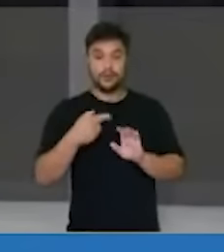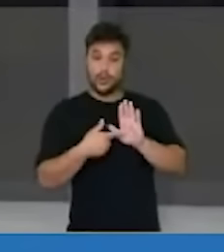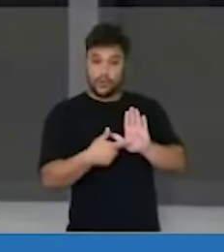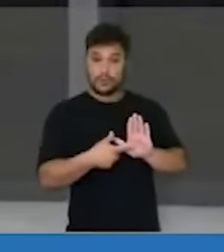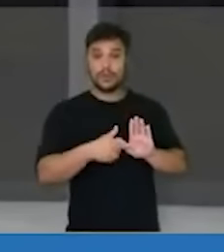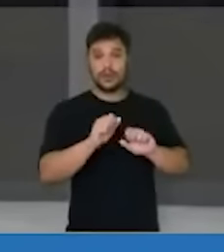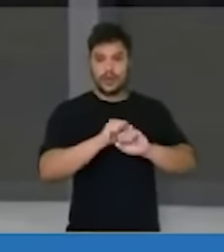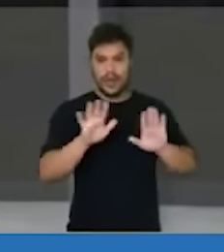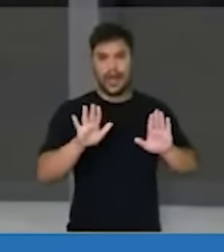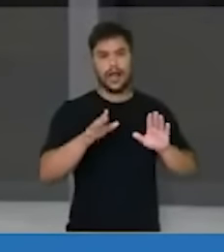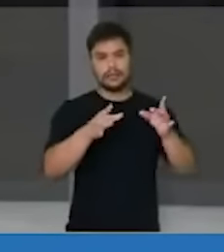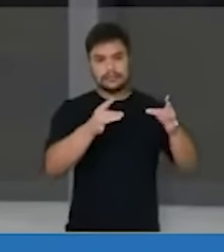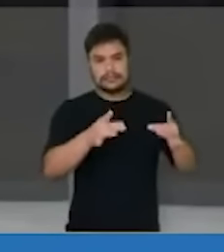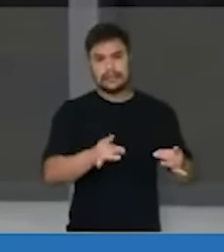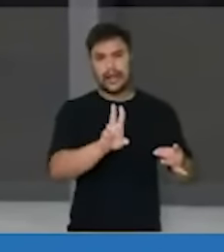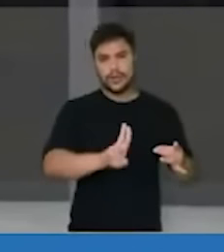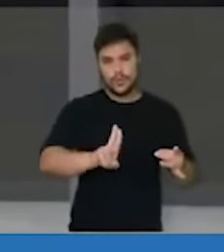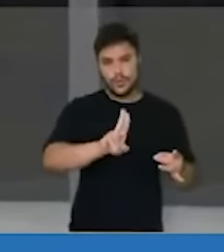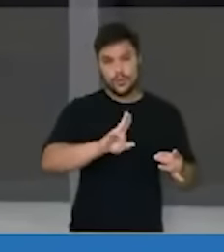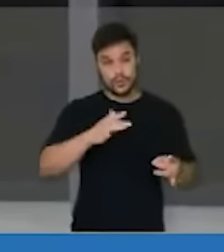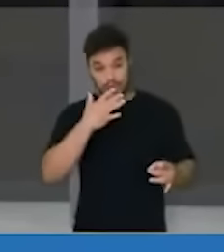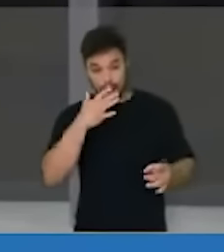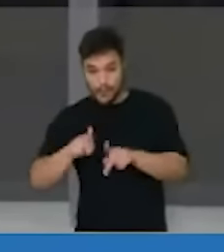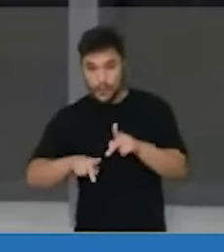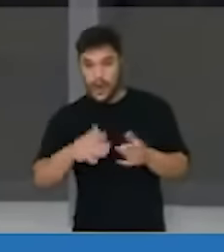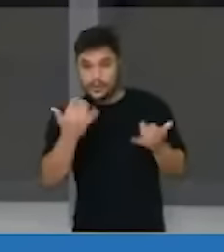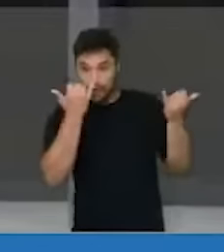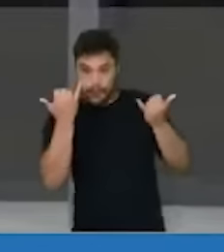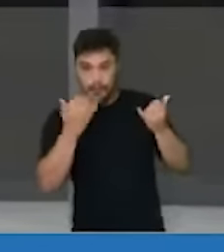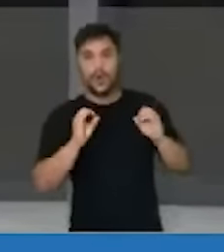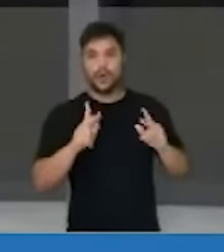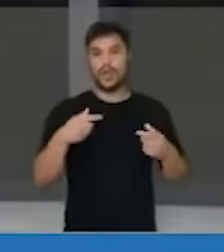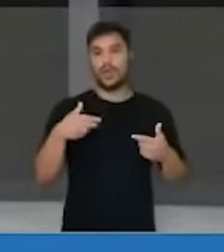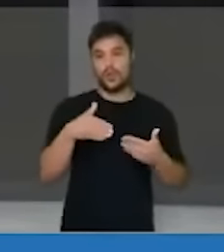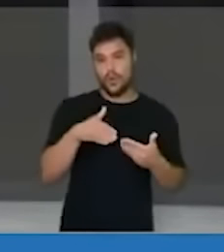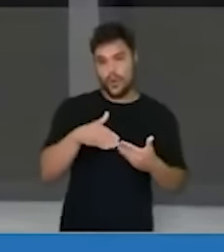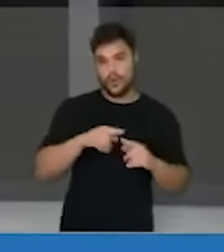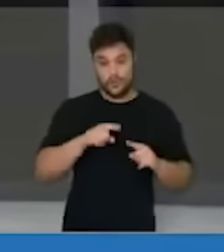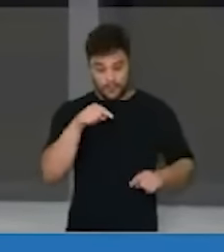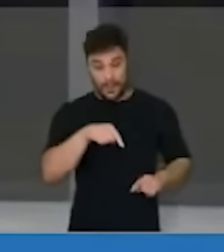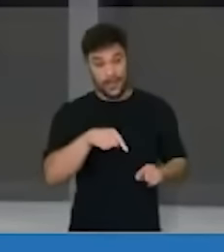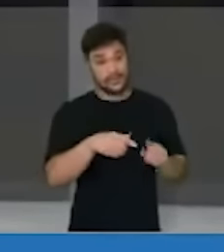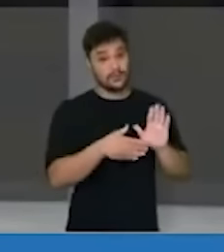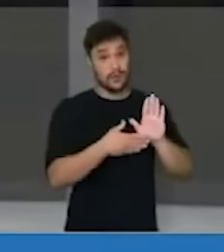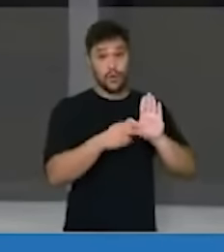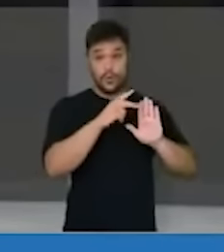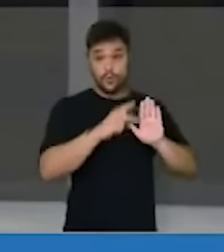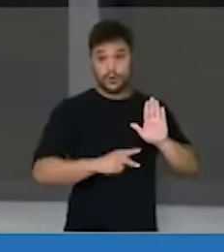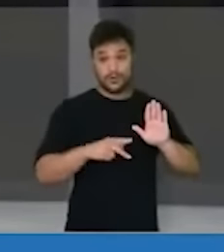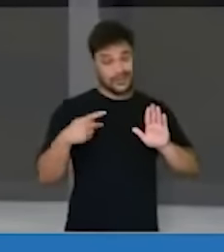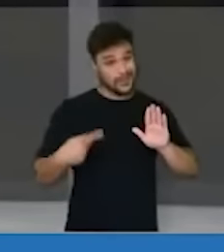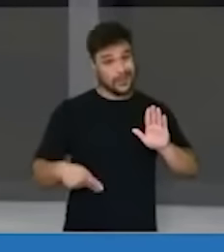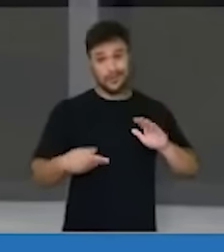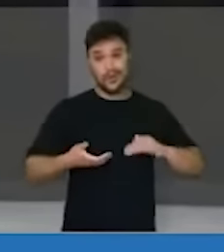transparência, rastreabilidade, controle social, eu concordo. Mas não é isso que acontece no